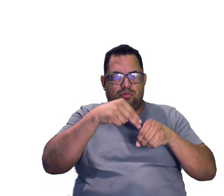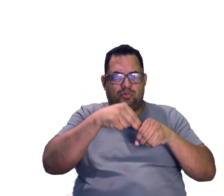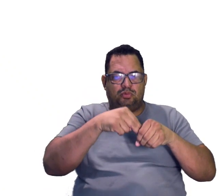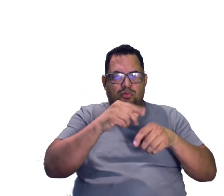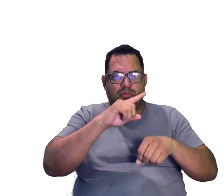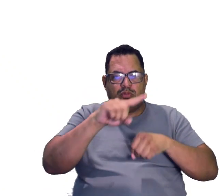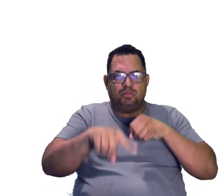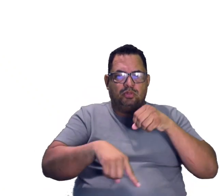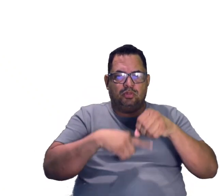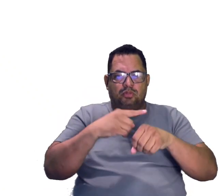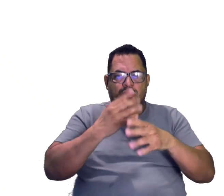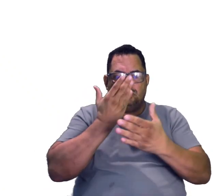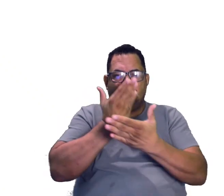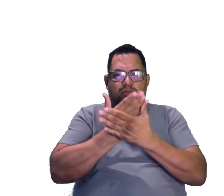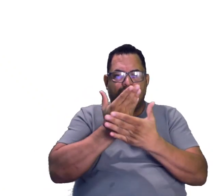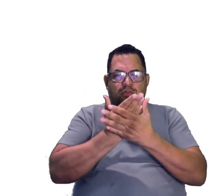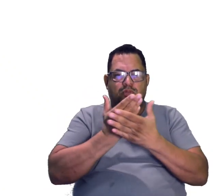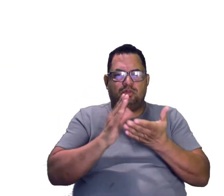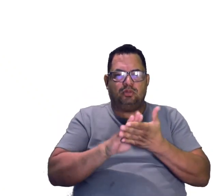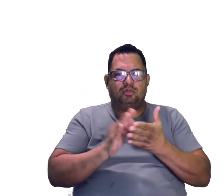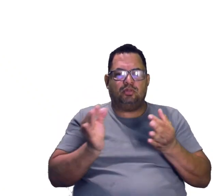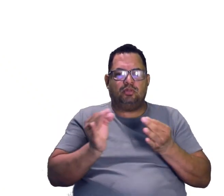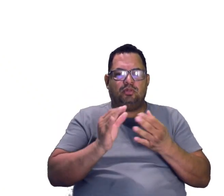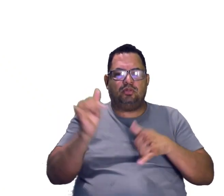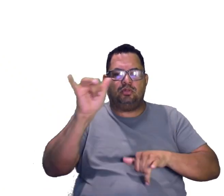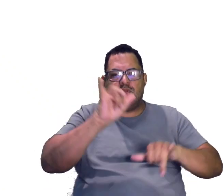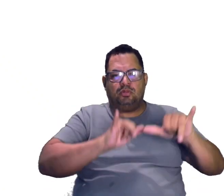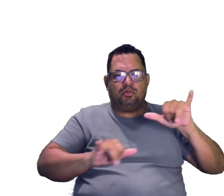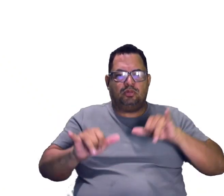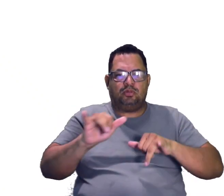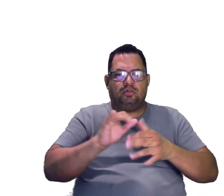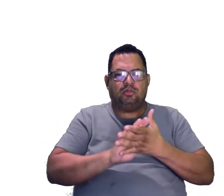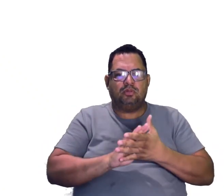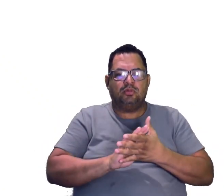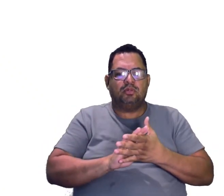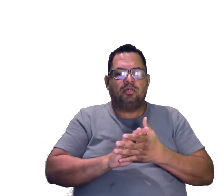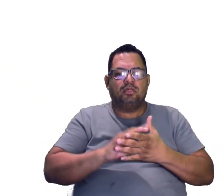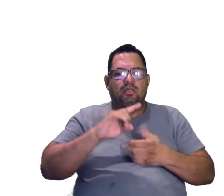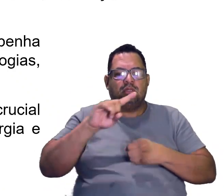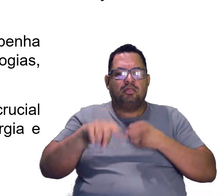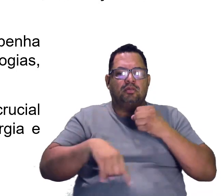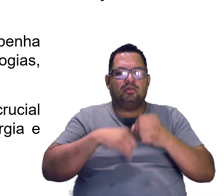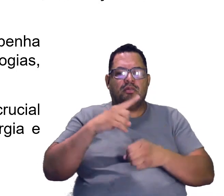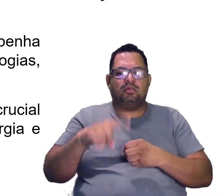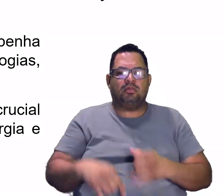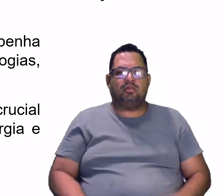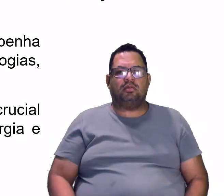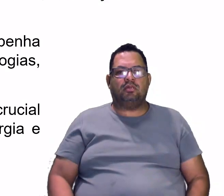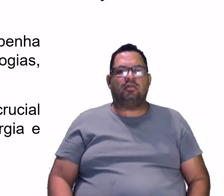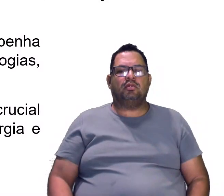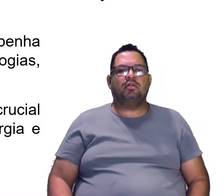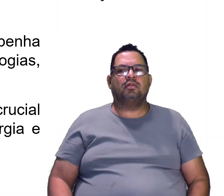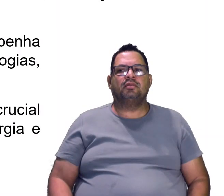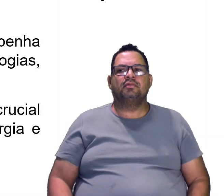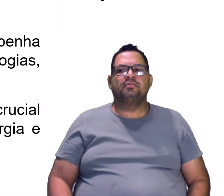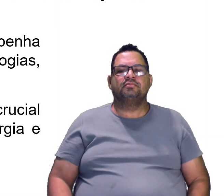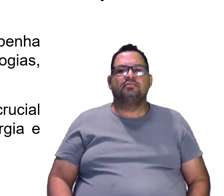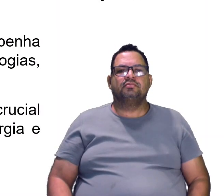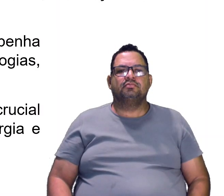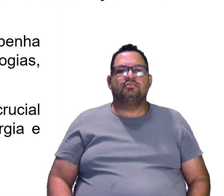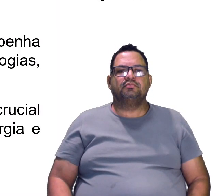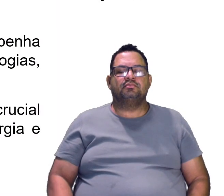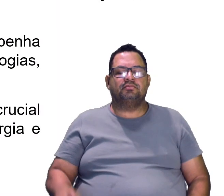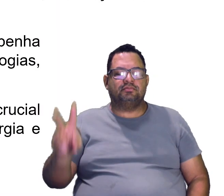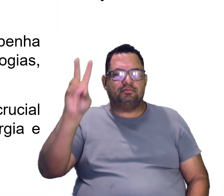átomos, nós estudamos através da química nuclear. Lembrando que o estudo